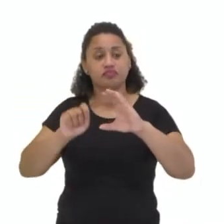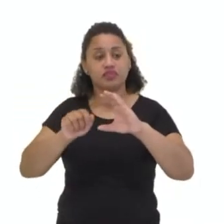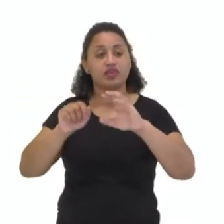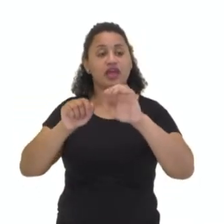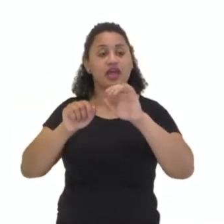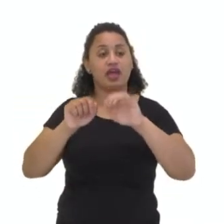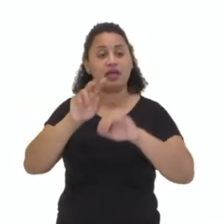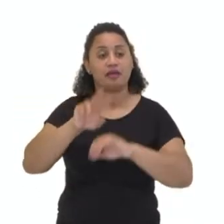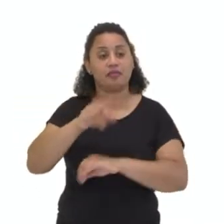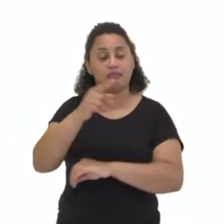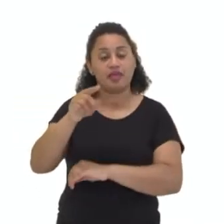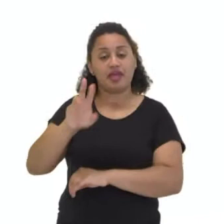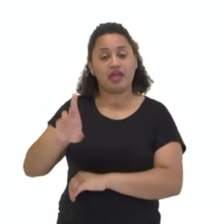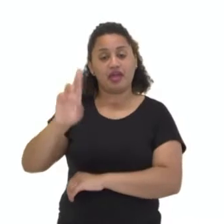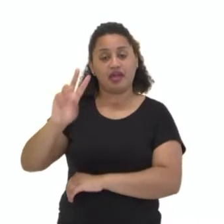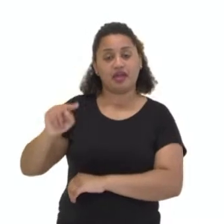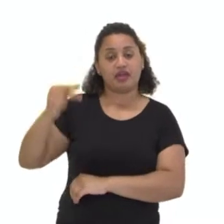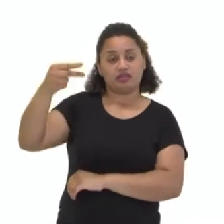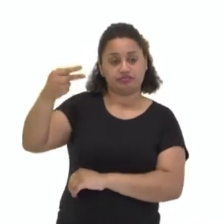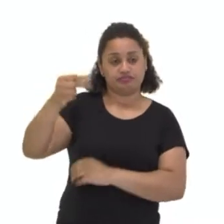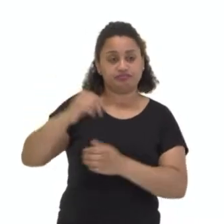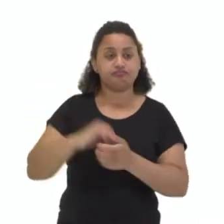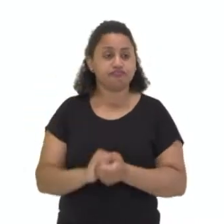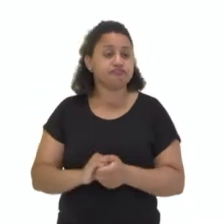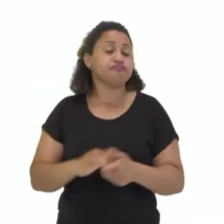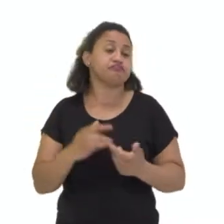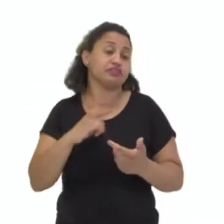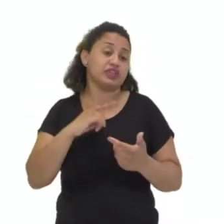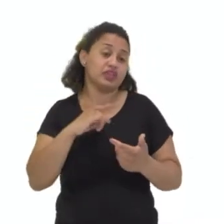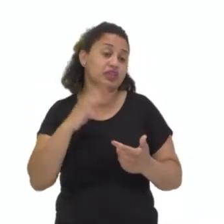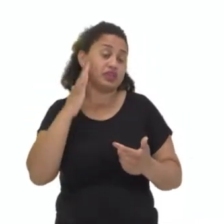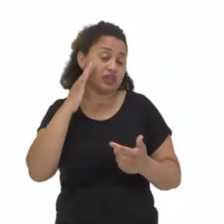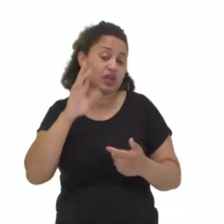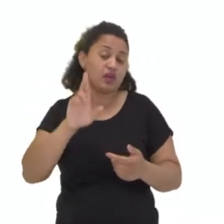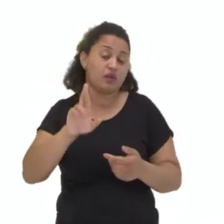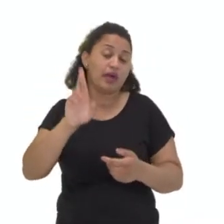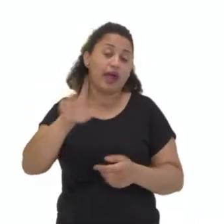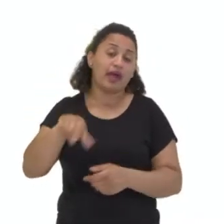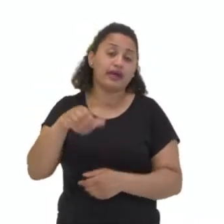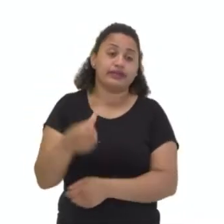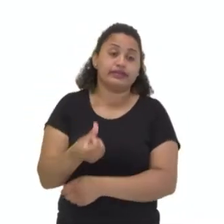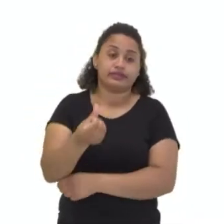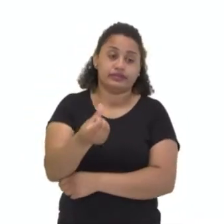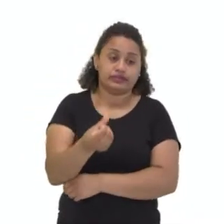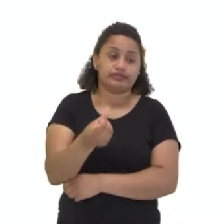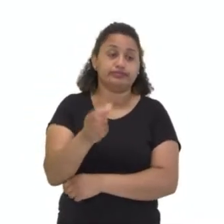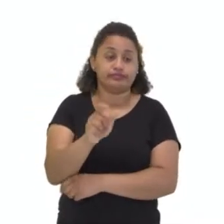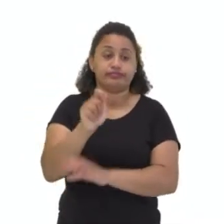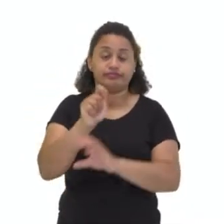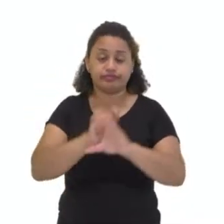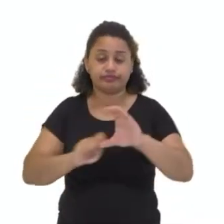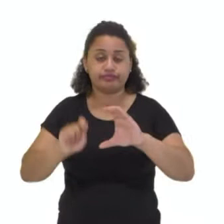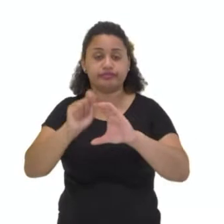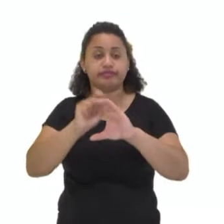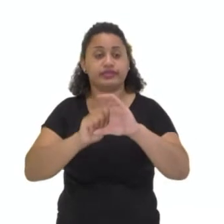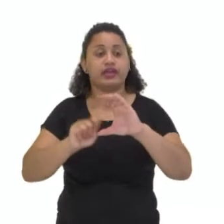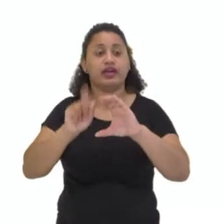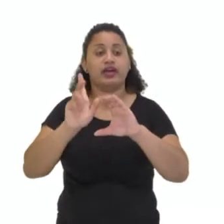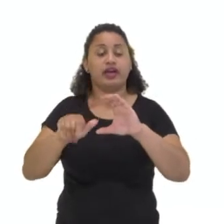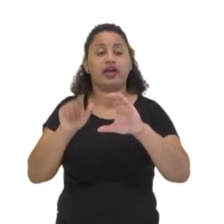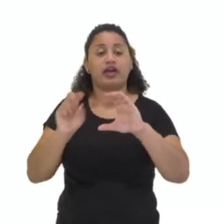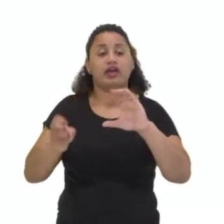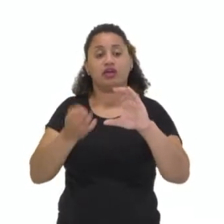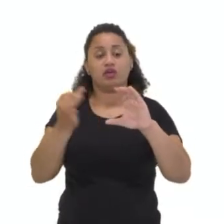quadrado, certo? Eu tenho o meu raio aqui no caso valendo 6. Então a área deste círculo, ela